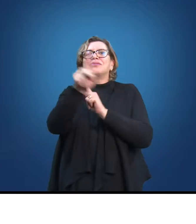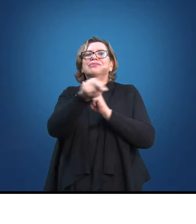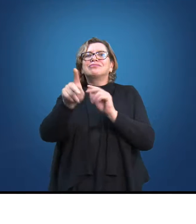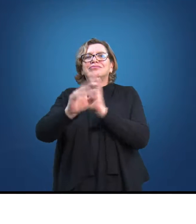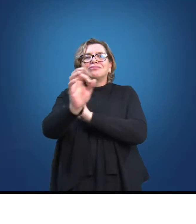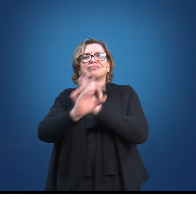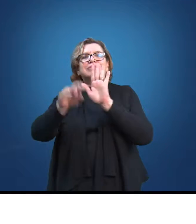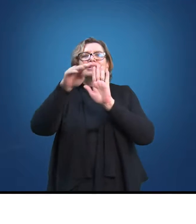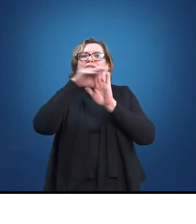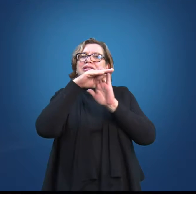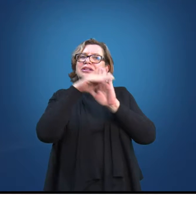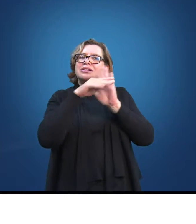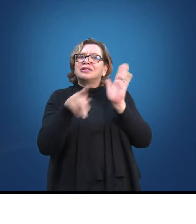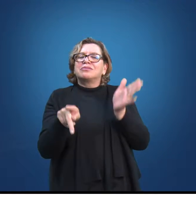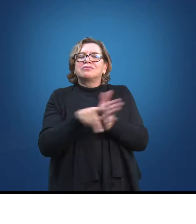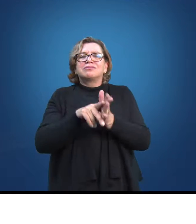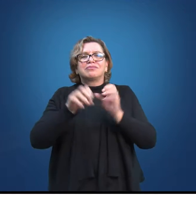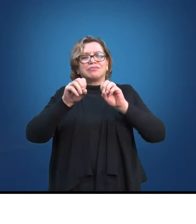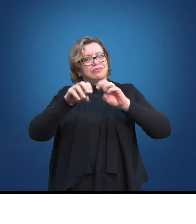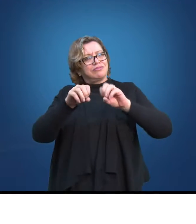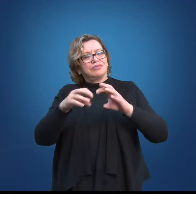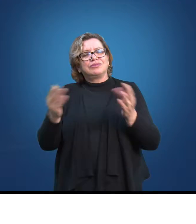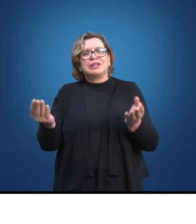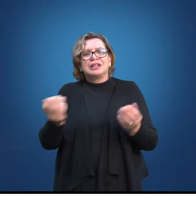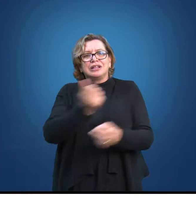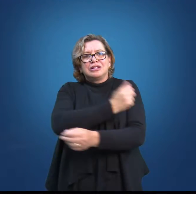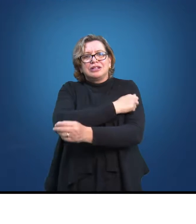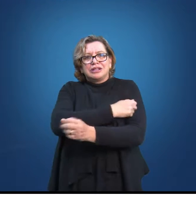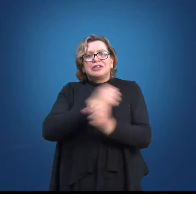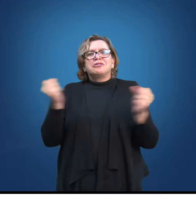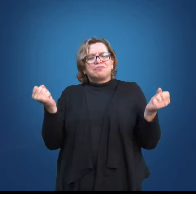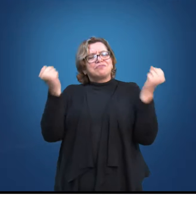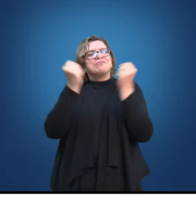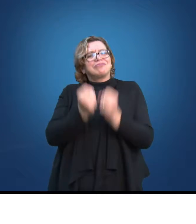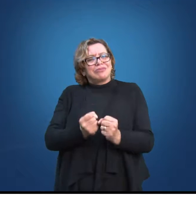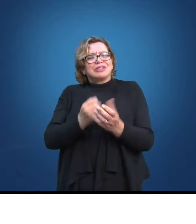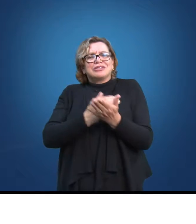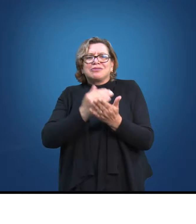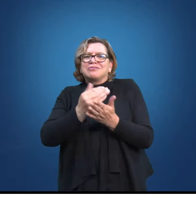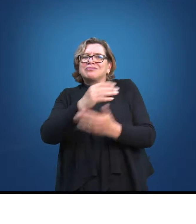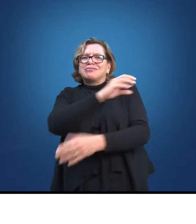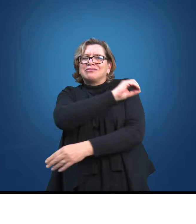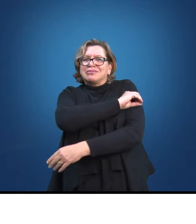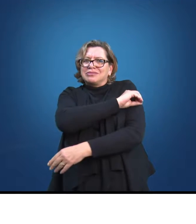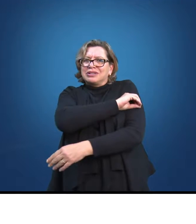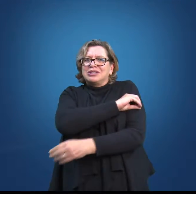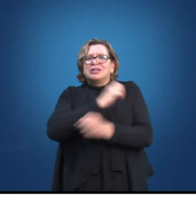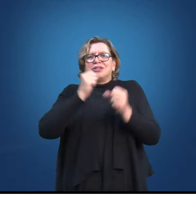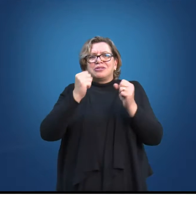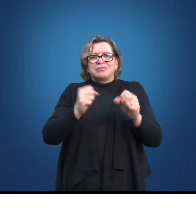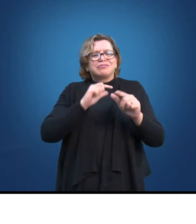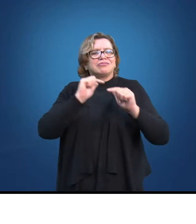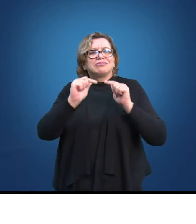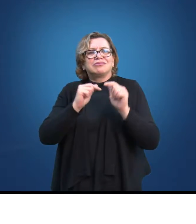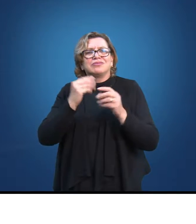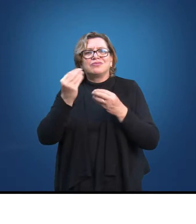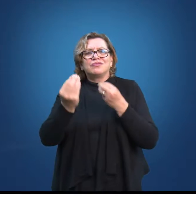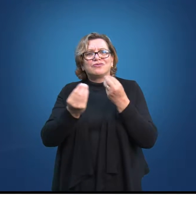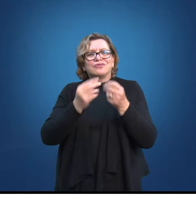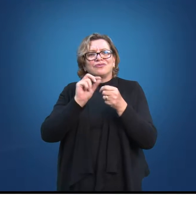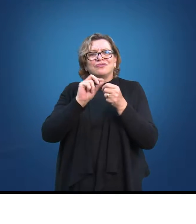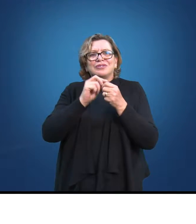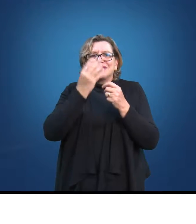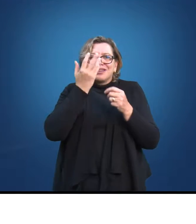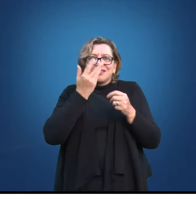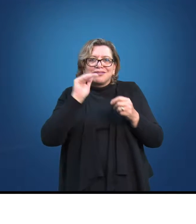para trabalhar, né? Então, e é possível, desde a educação infantil, a gente trabalhar de uma forma que a criança vá aos